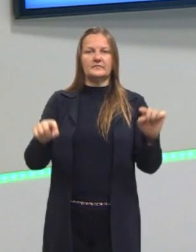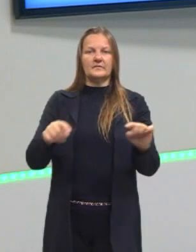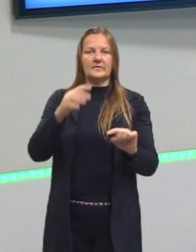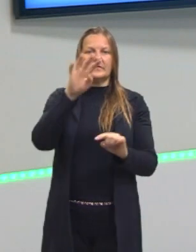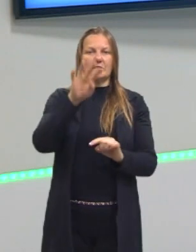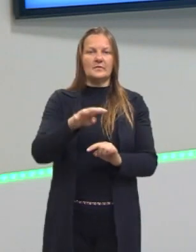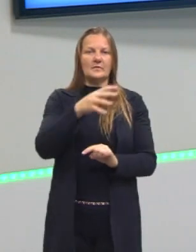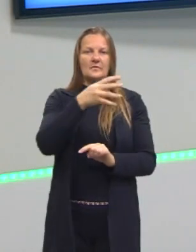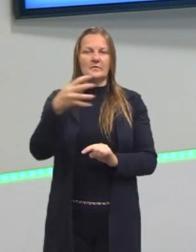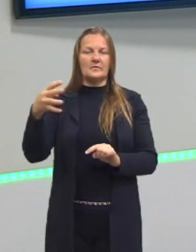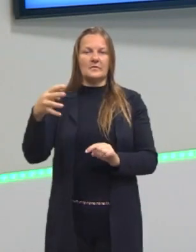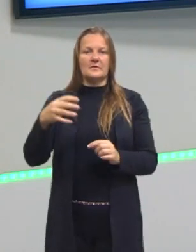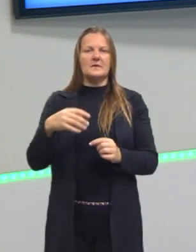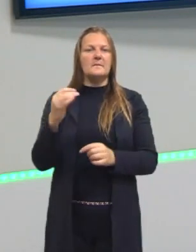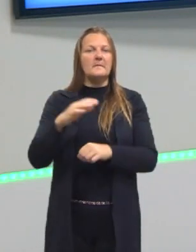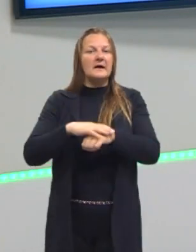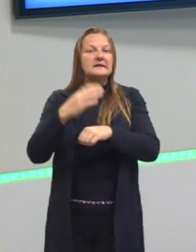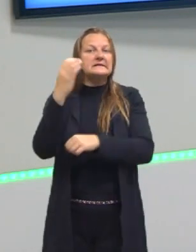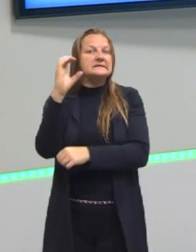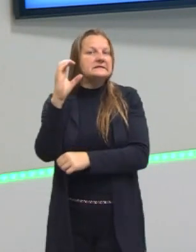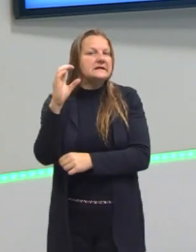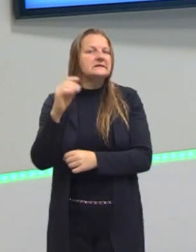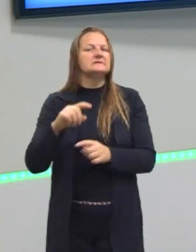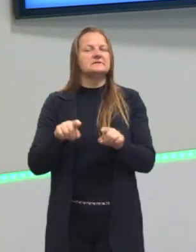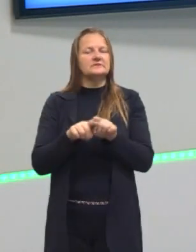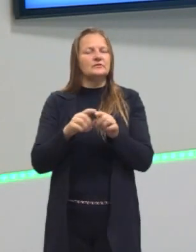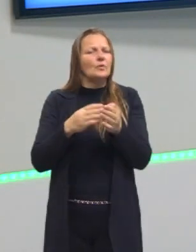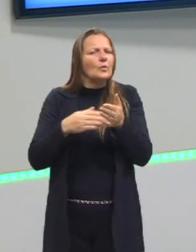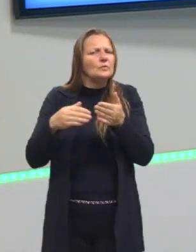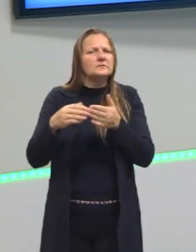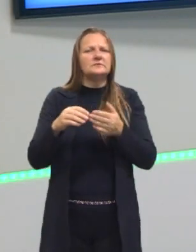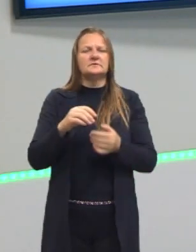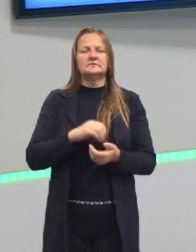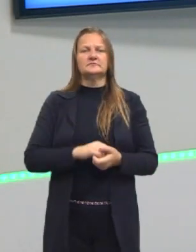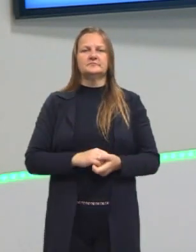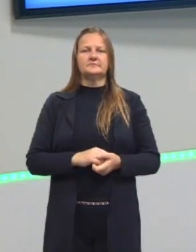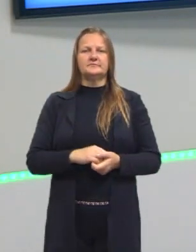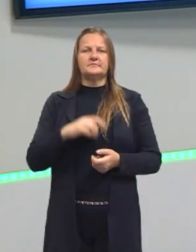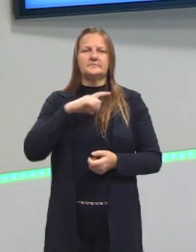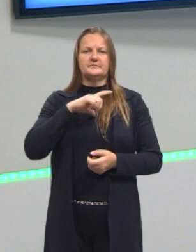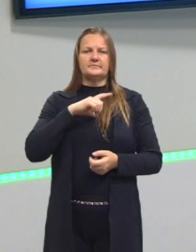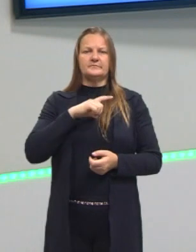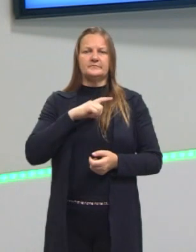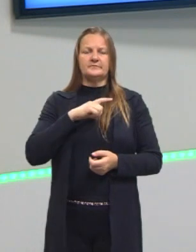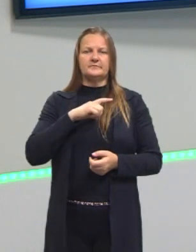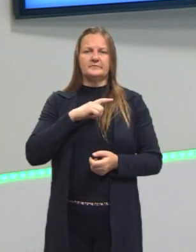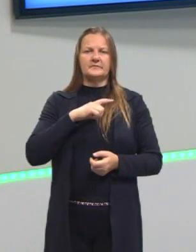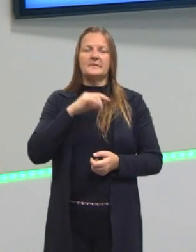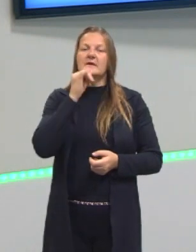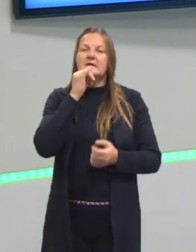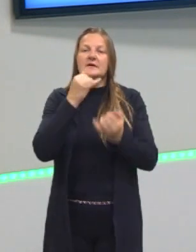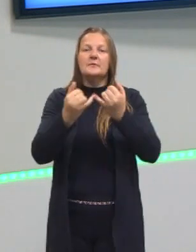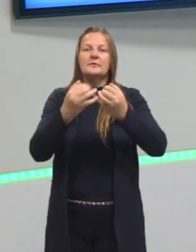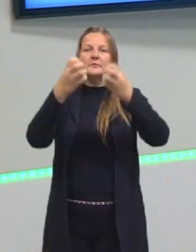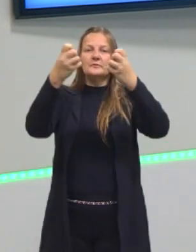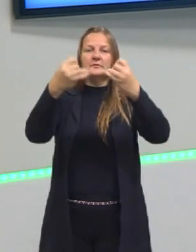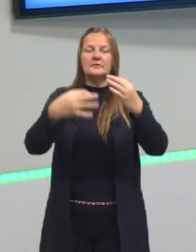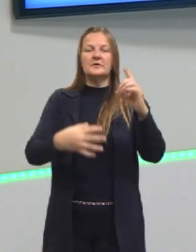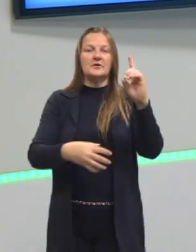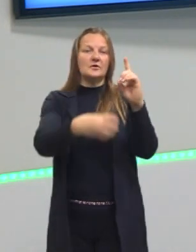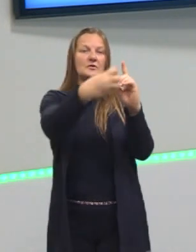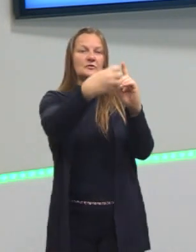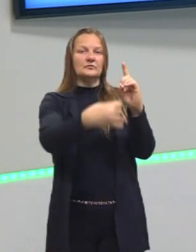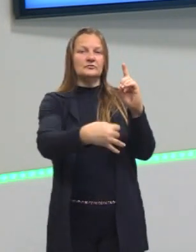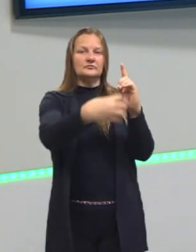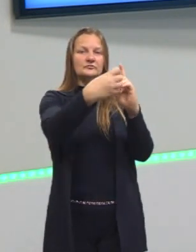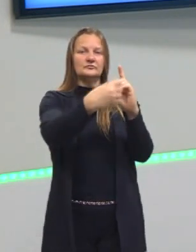principalmente né na ciências então quando nós teríamos né Por exemplo a descrição de uma